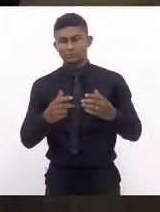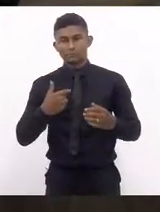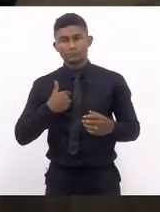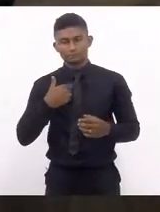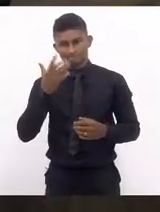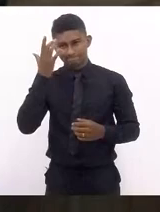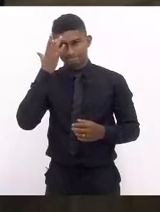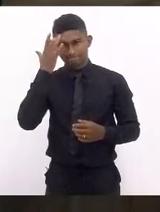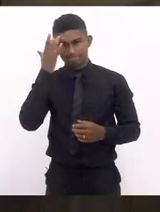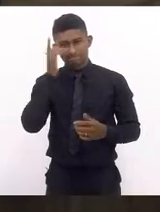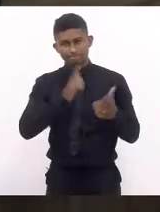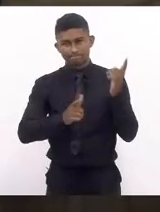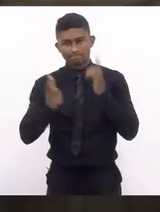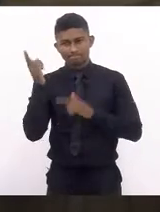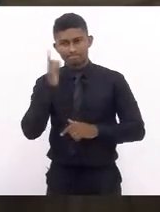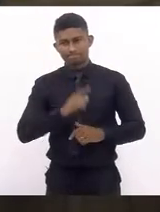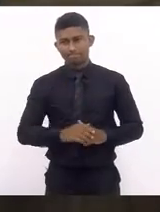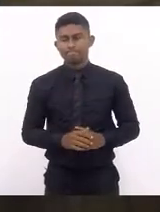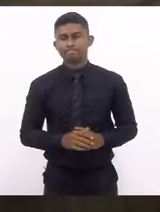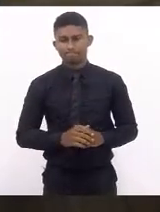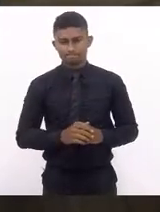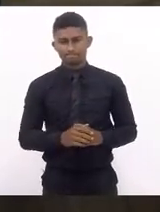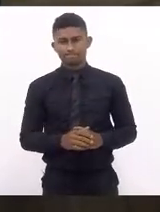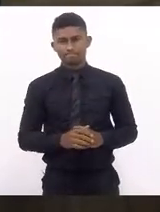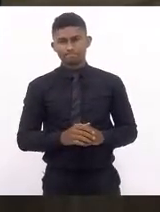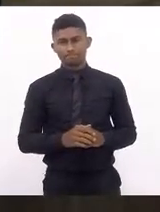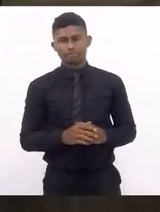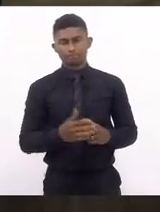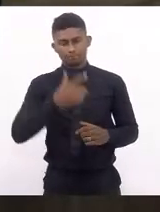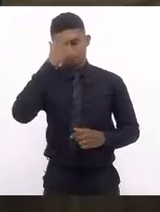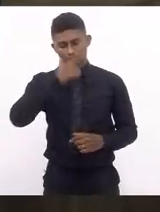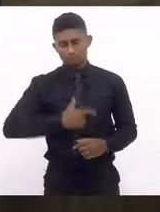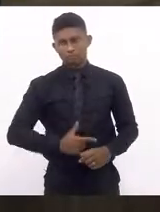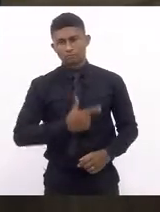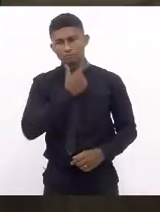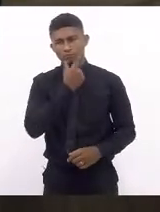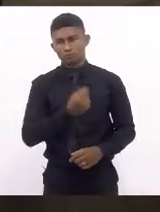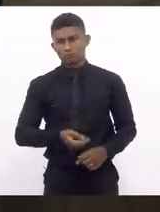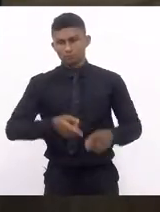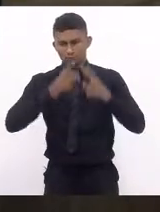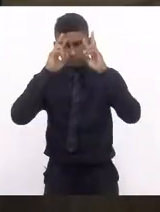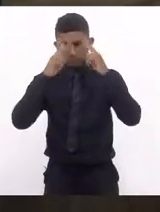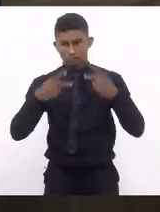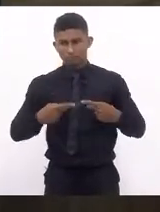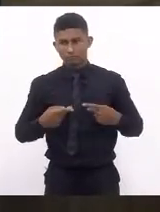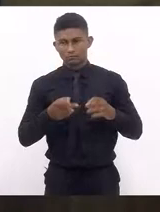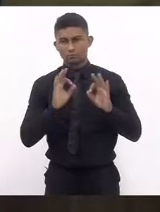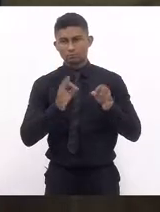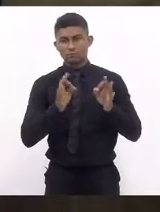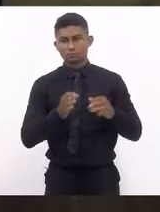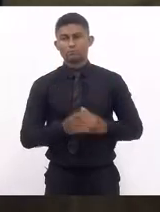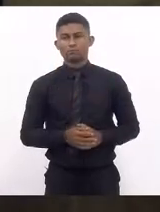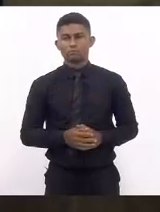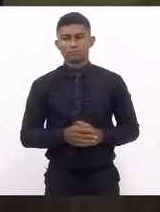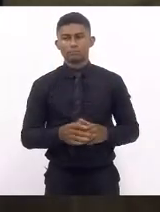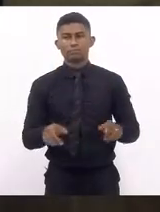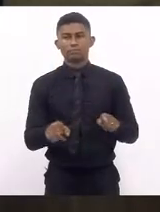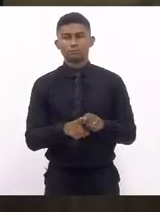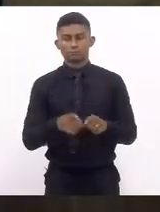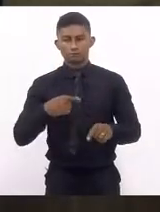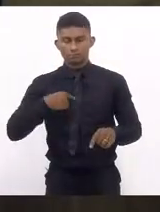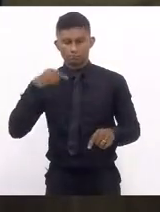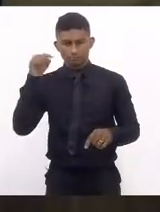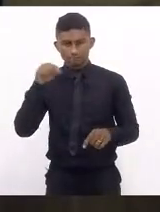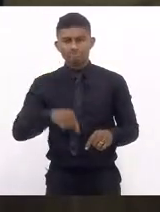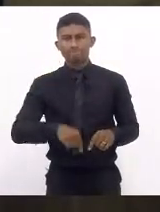amadurecido constantemente não só como como homem como ser humano mas como